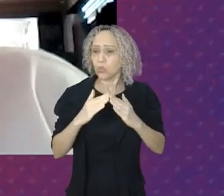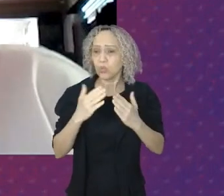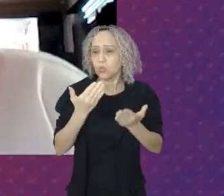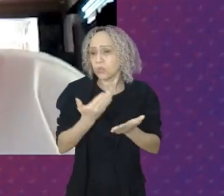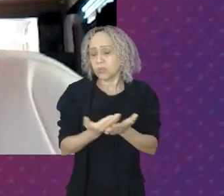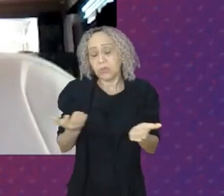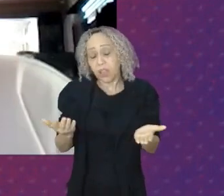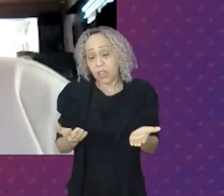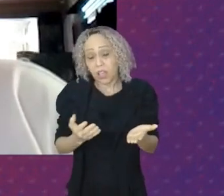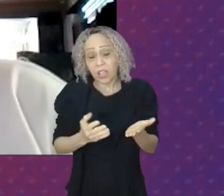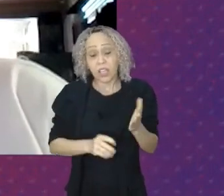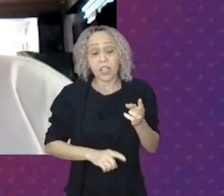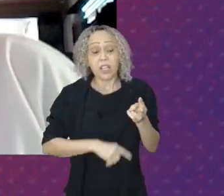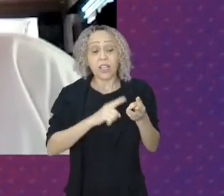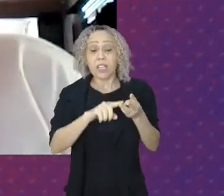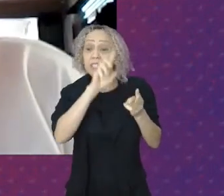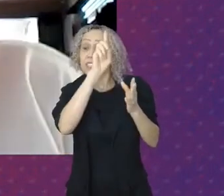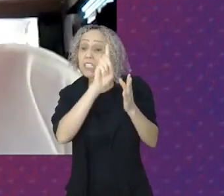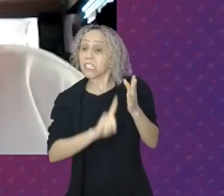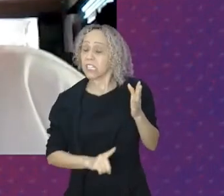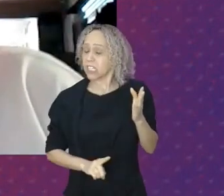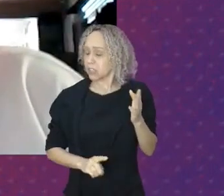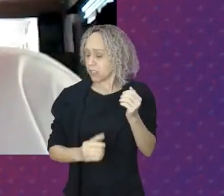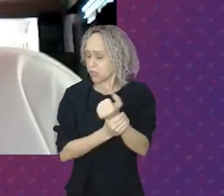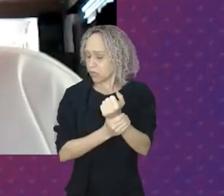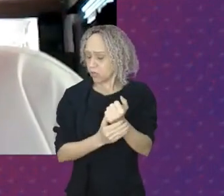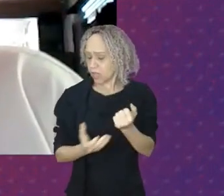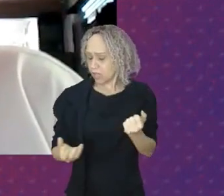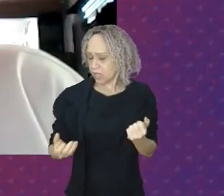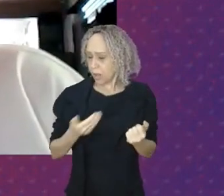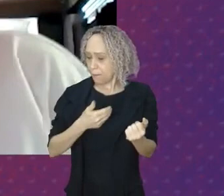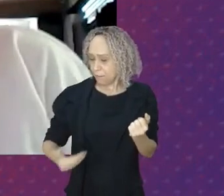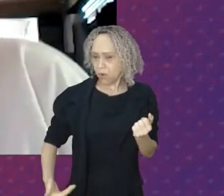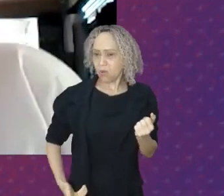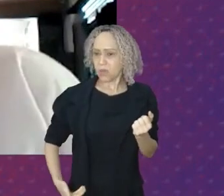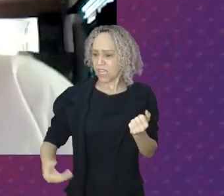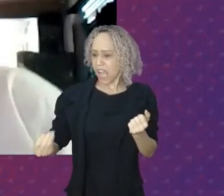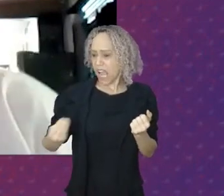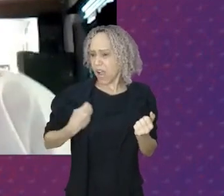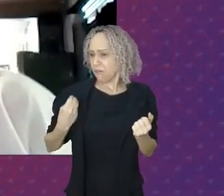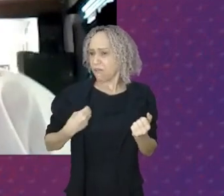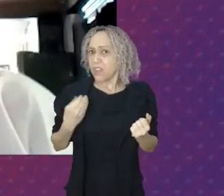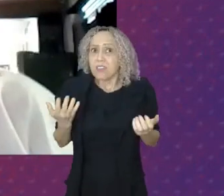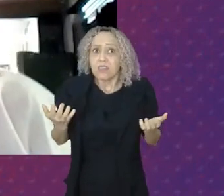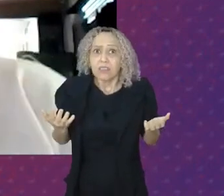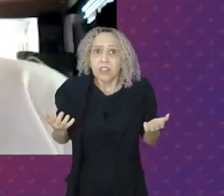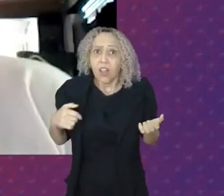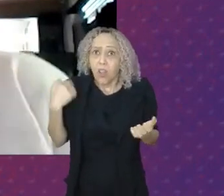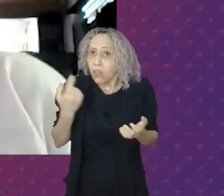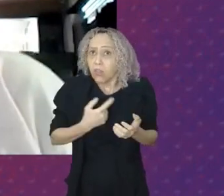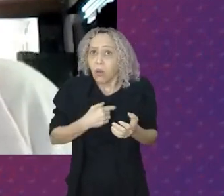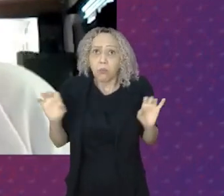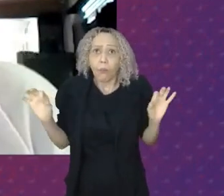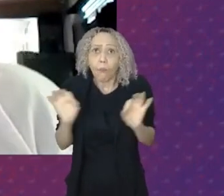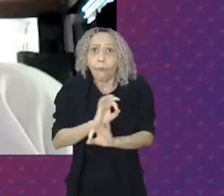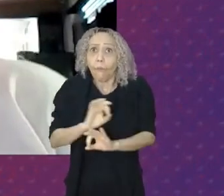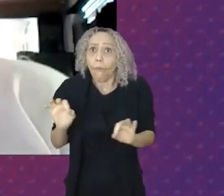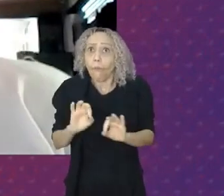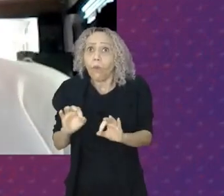segurança pública, direito à vida. Nós não temos. Mas